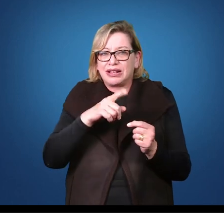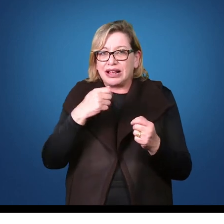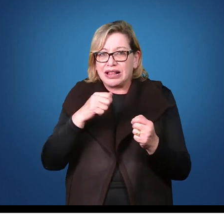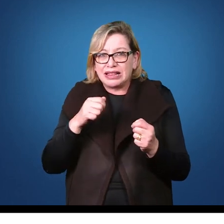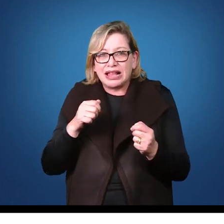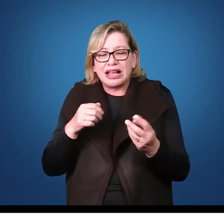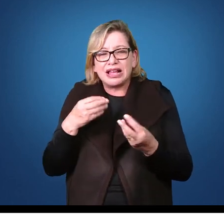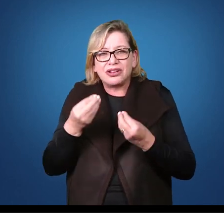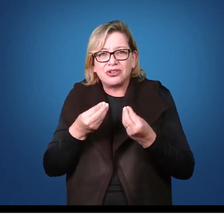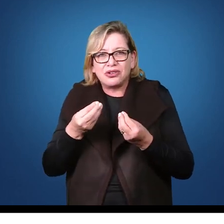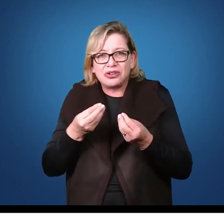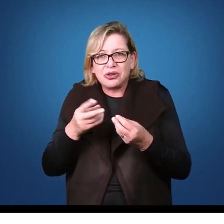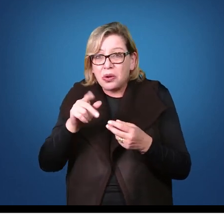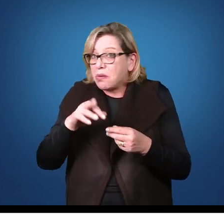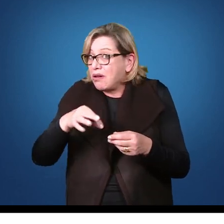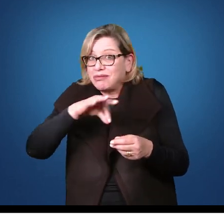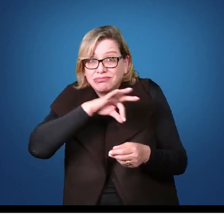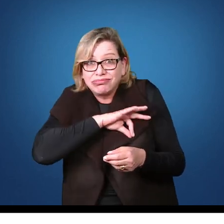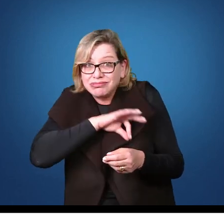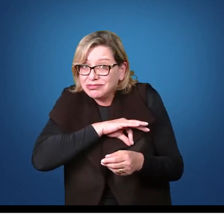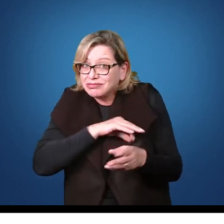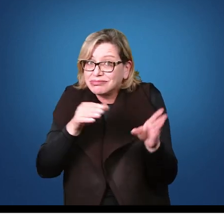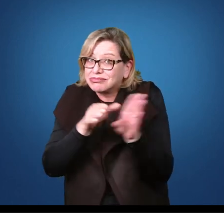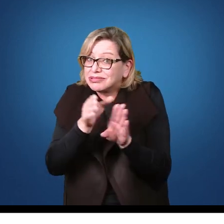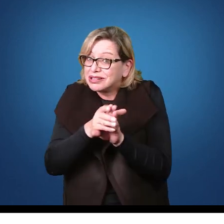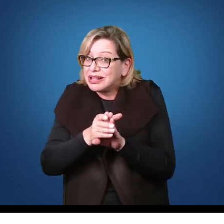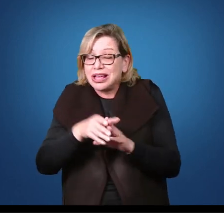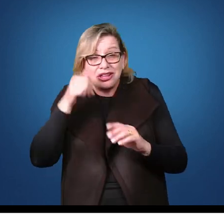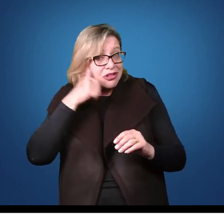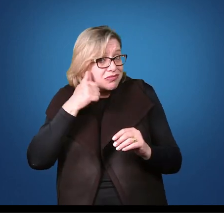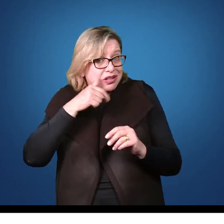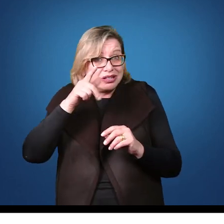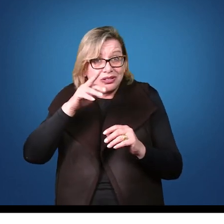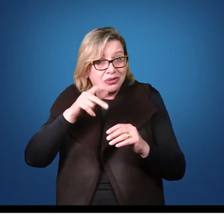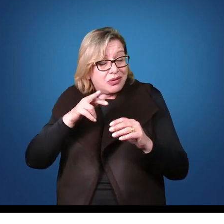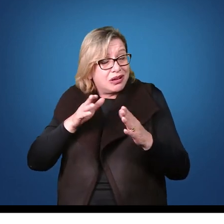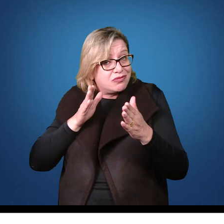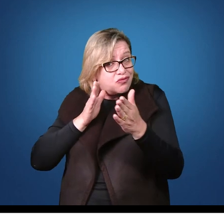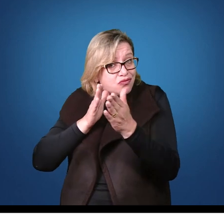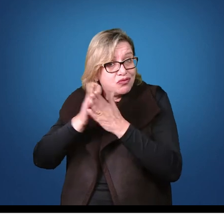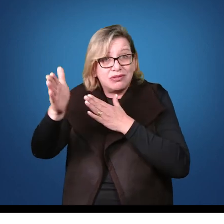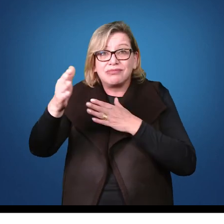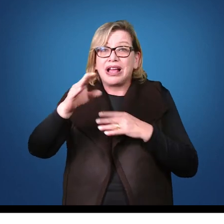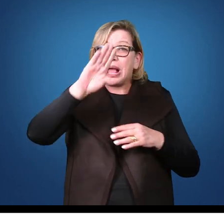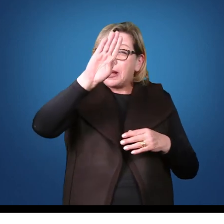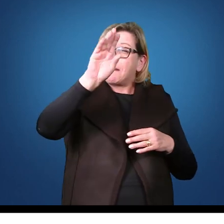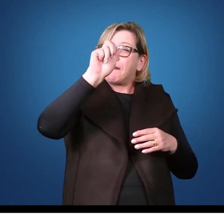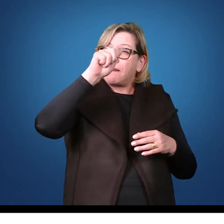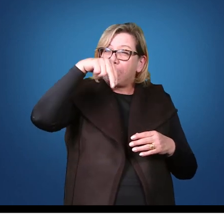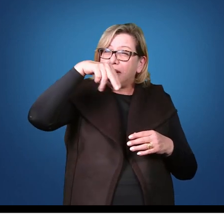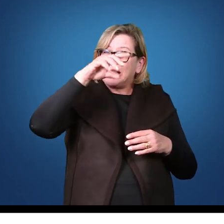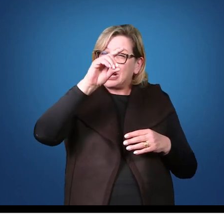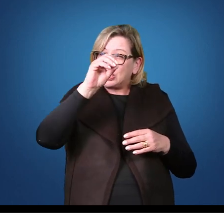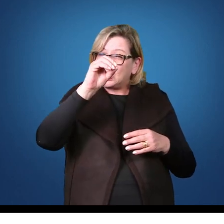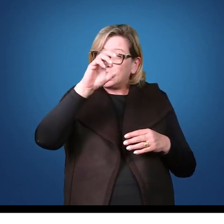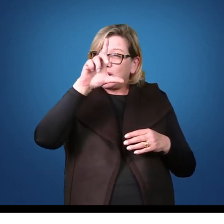agir como um detetive. E as bandoleiras têm que agir como bandoleiras.